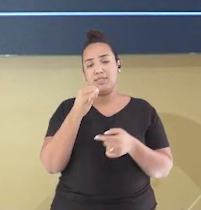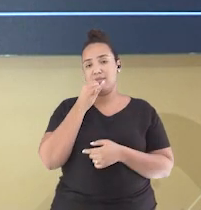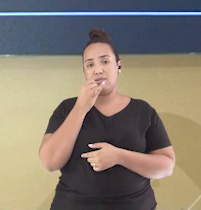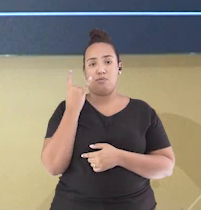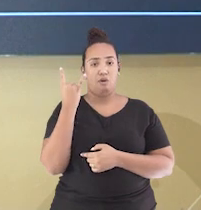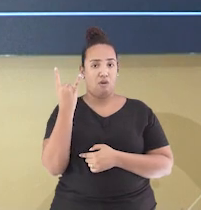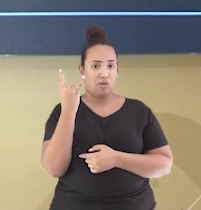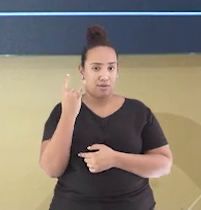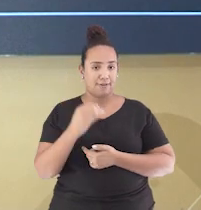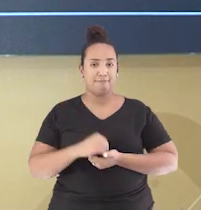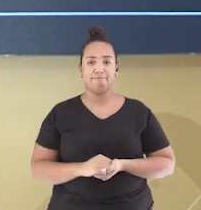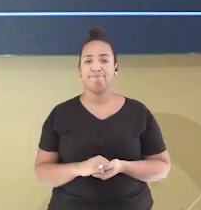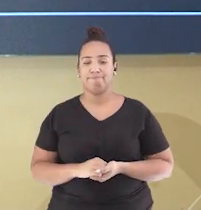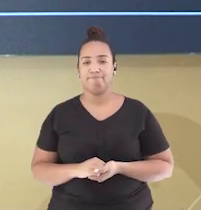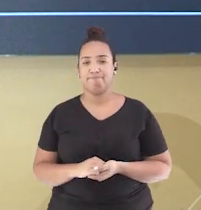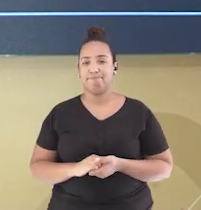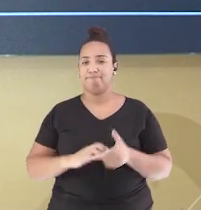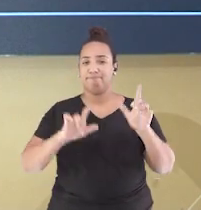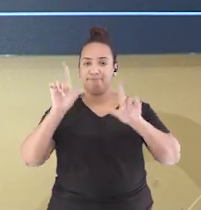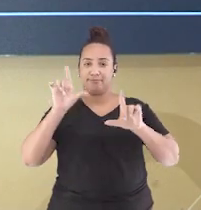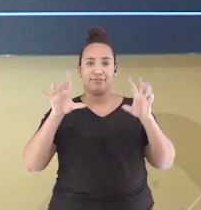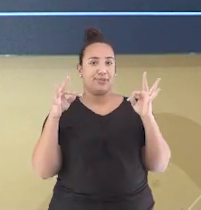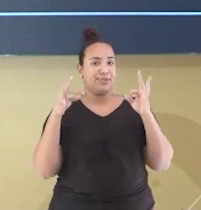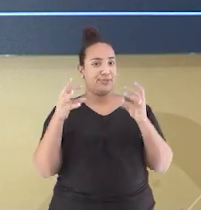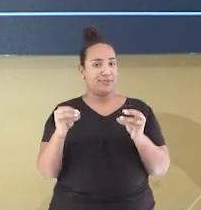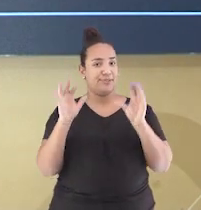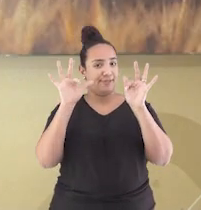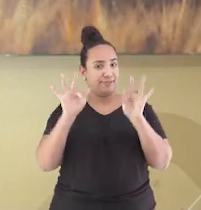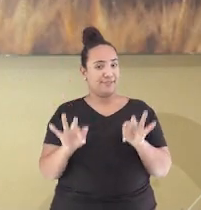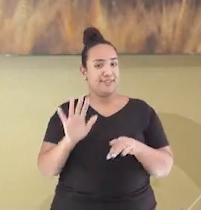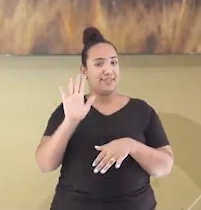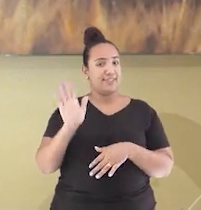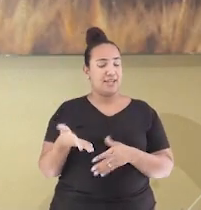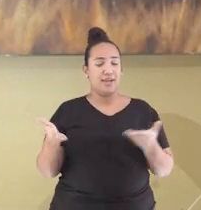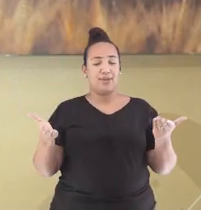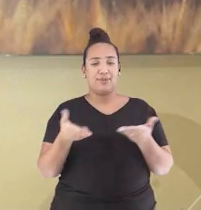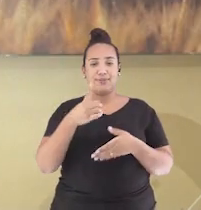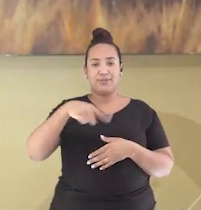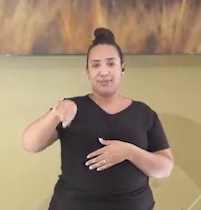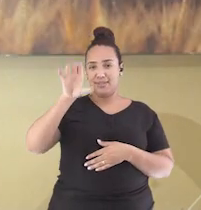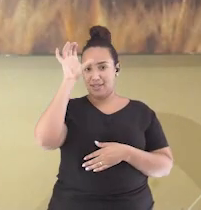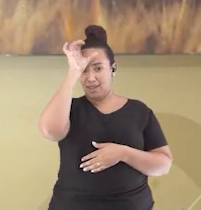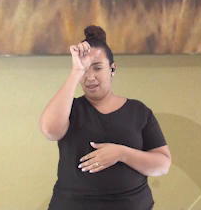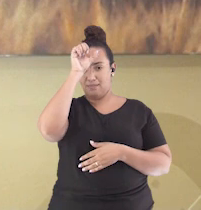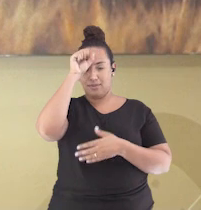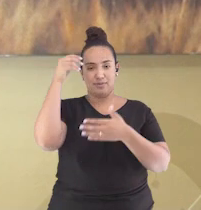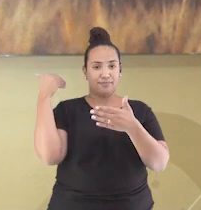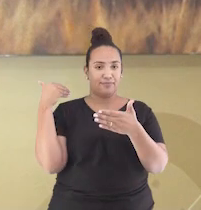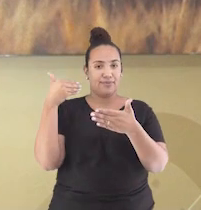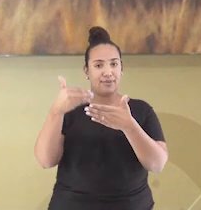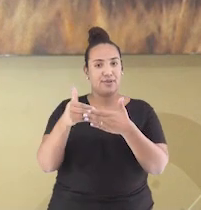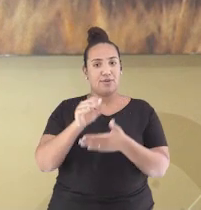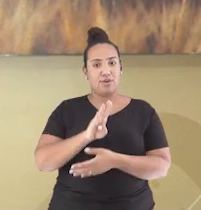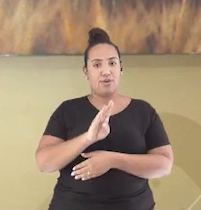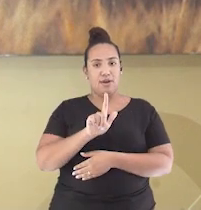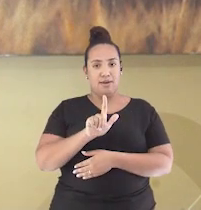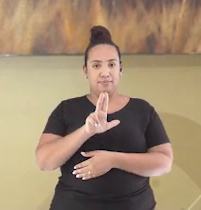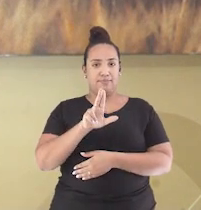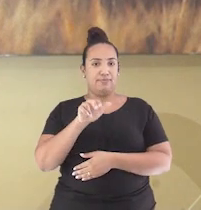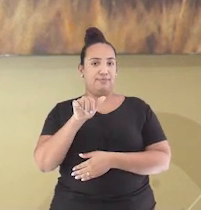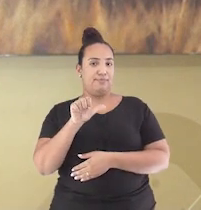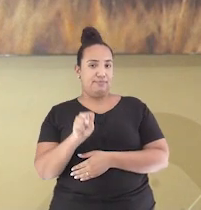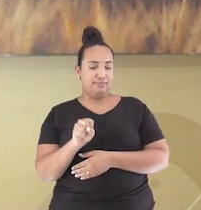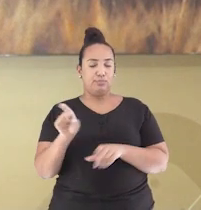rock. O Tudo TV está chegando ao fim. E hoje nós vimos a trajetória do blues, um estilo de música